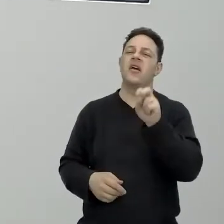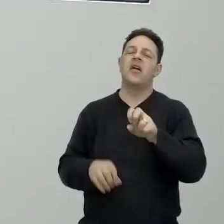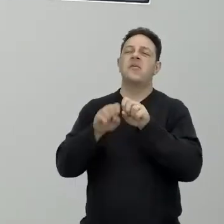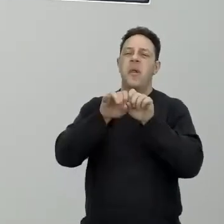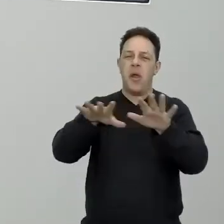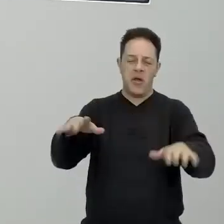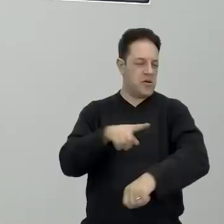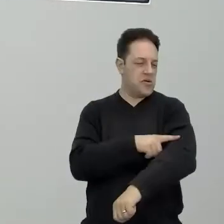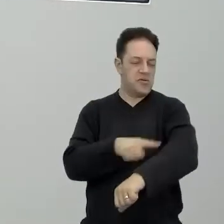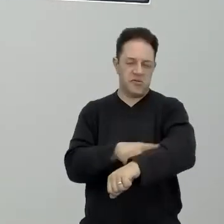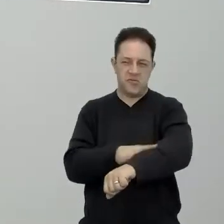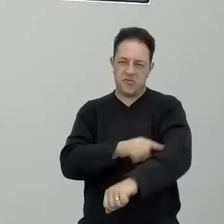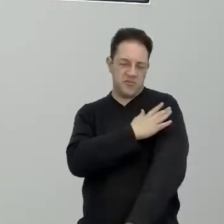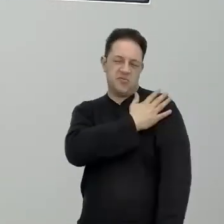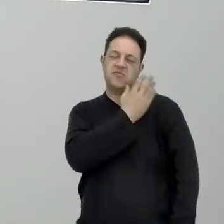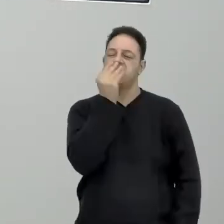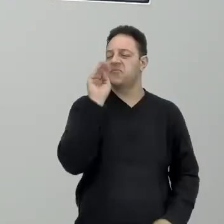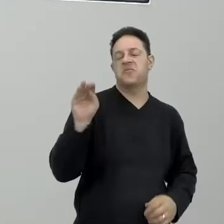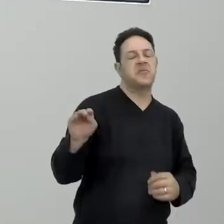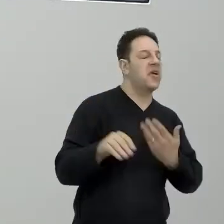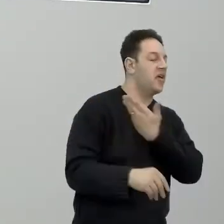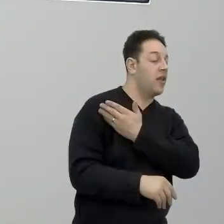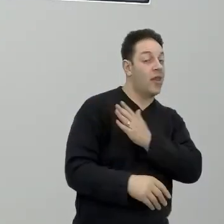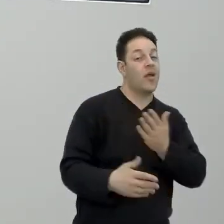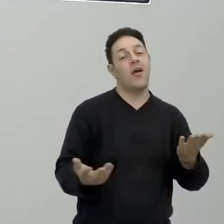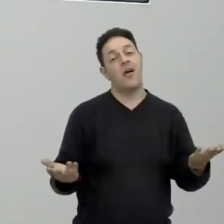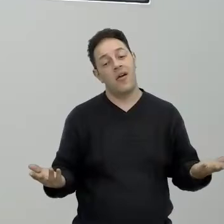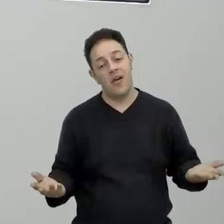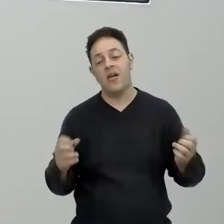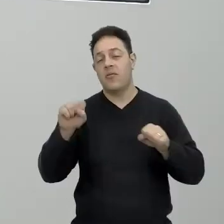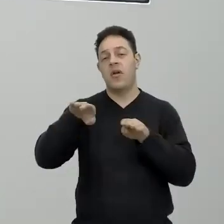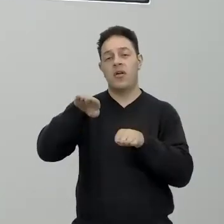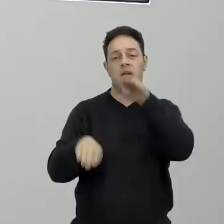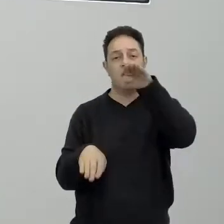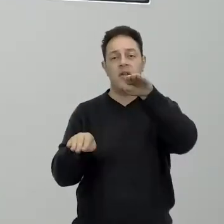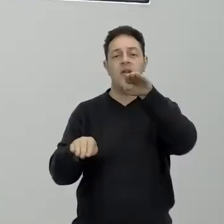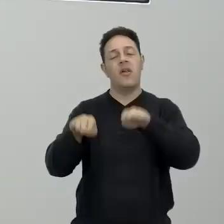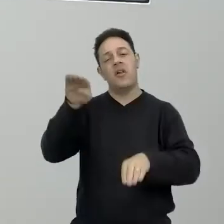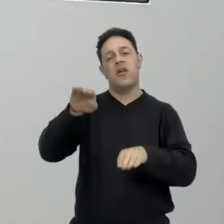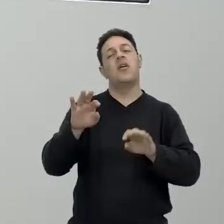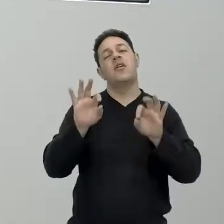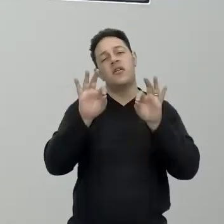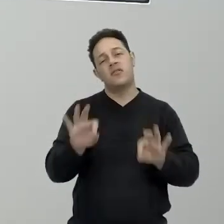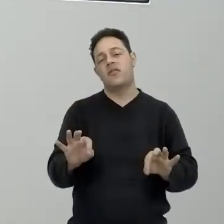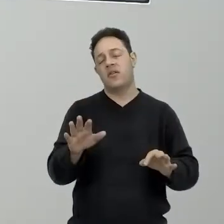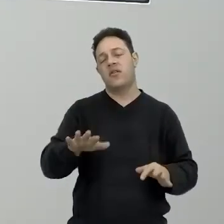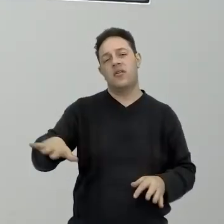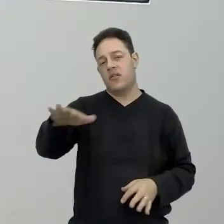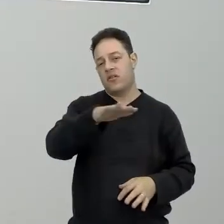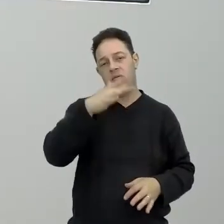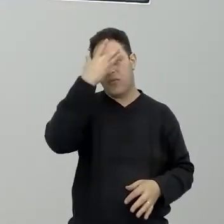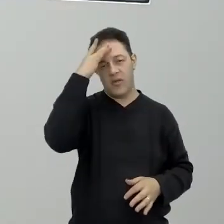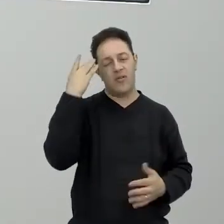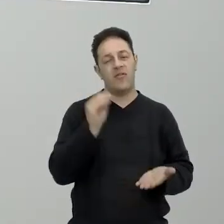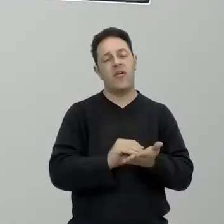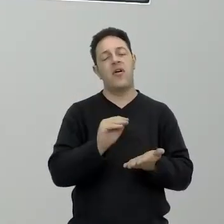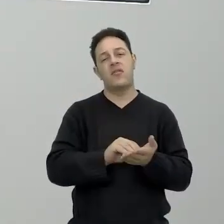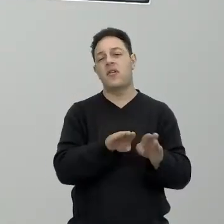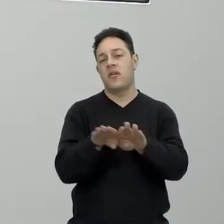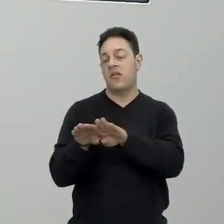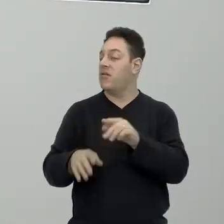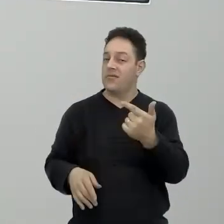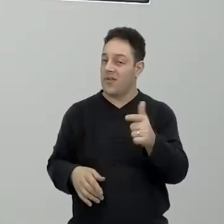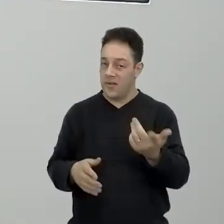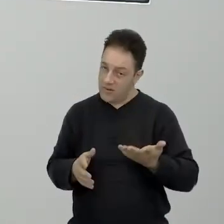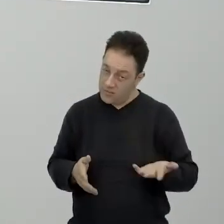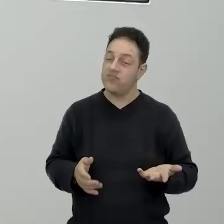essa ideia racista, né, faz com que existam desigualdades objetivas entre as pessoas. Então é interessante